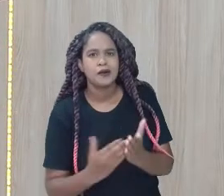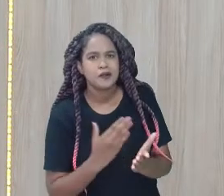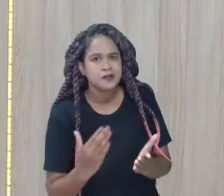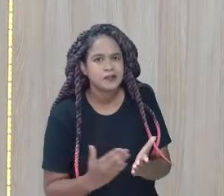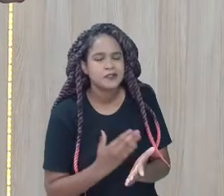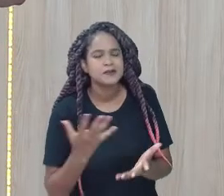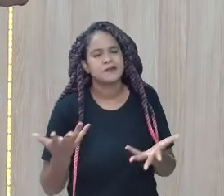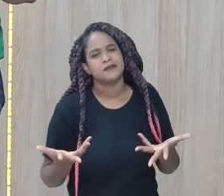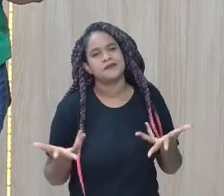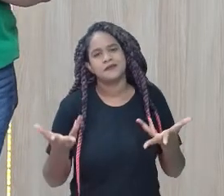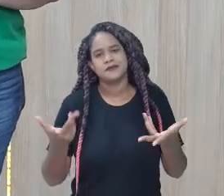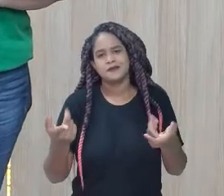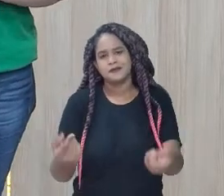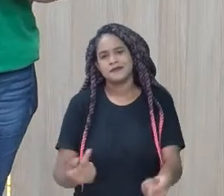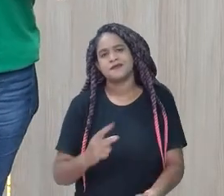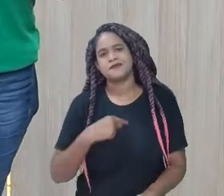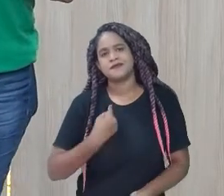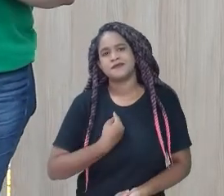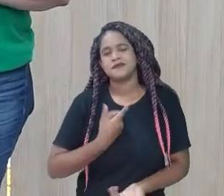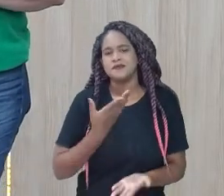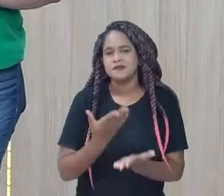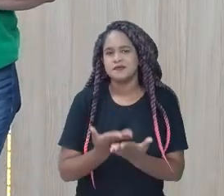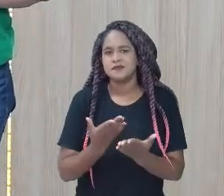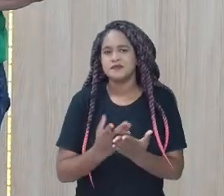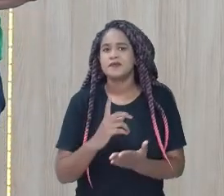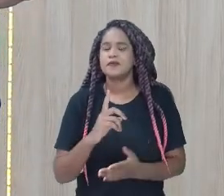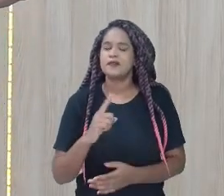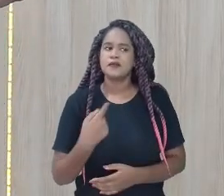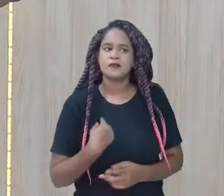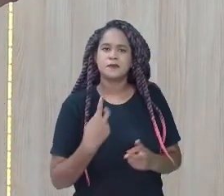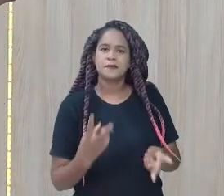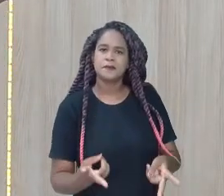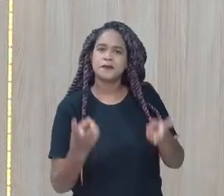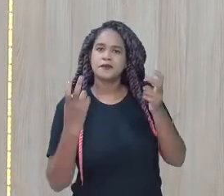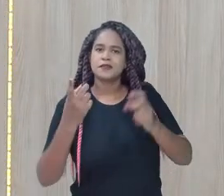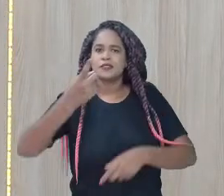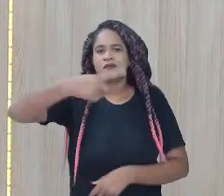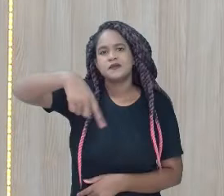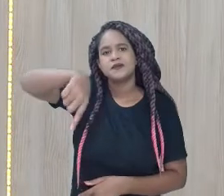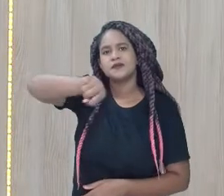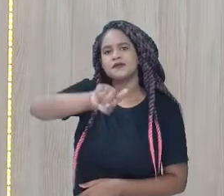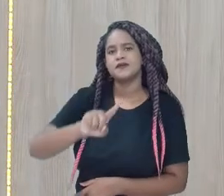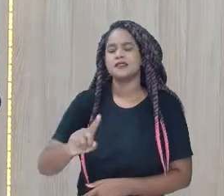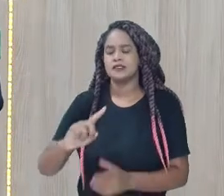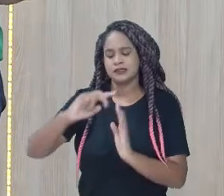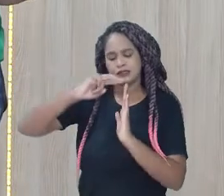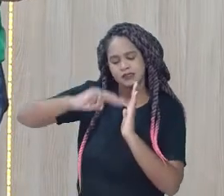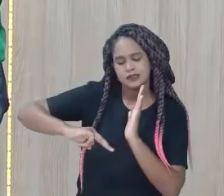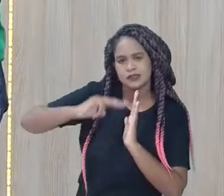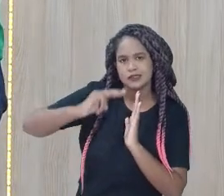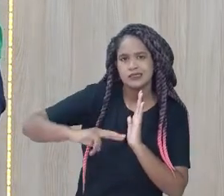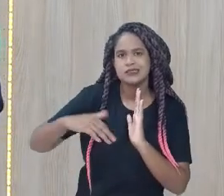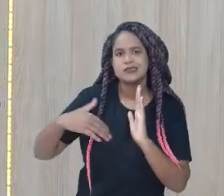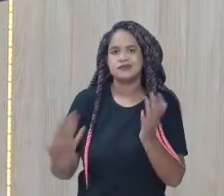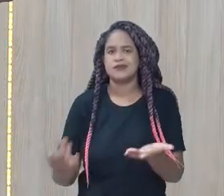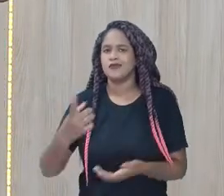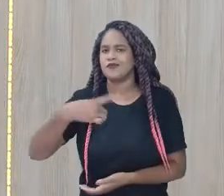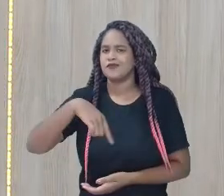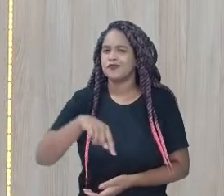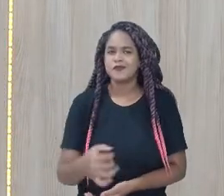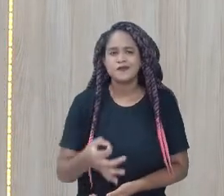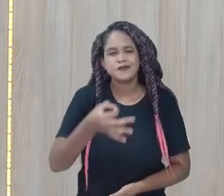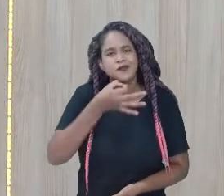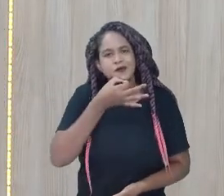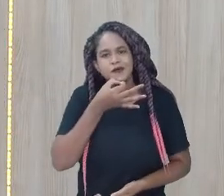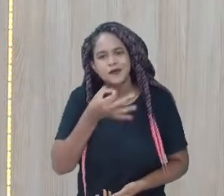maravilhoso quando estamos aqui em aula e percebemos que vocês estão lendo, não é? E aí vocês comentam com